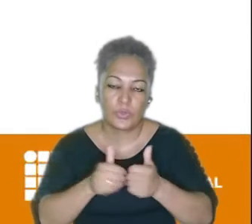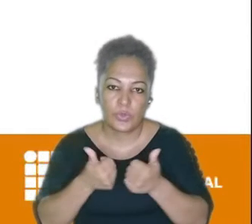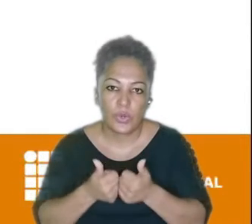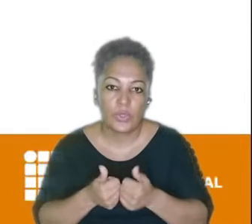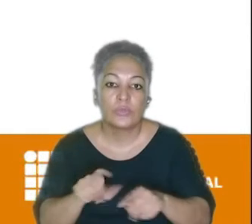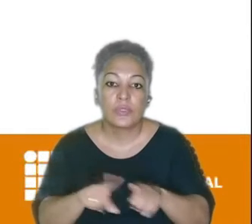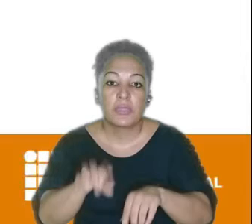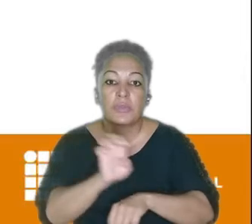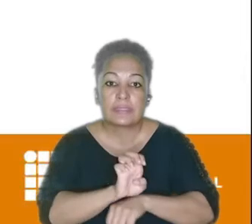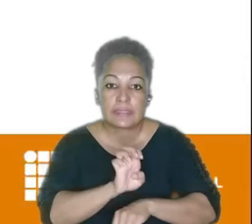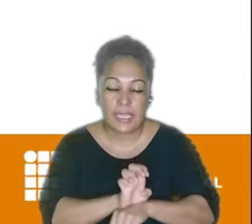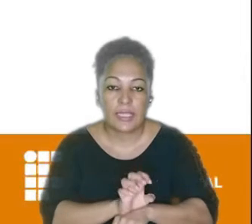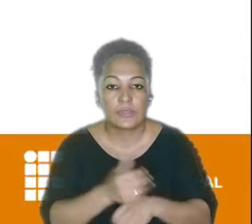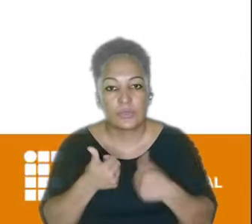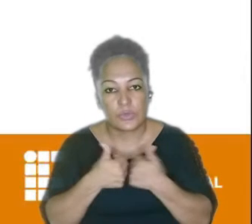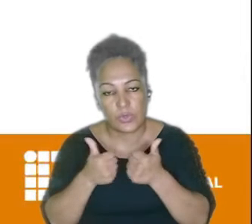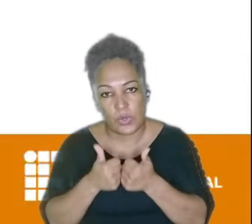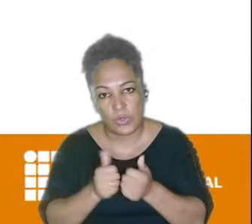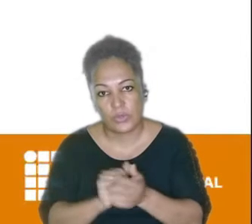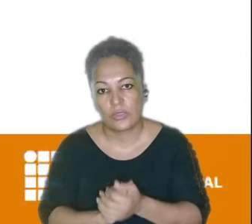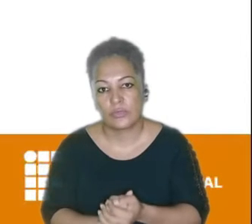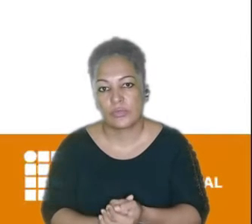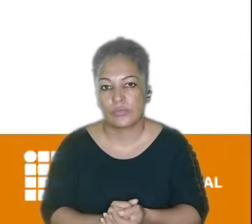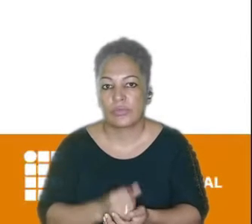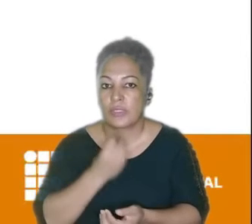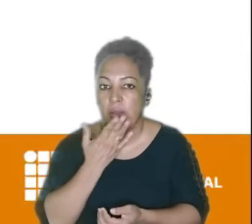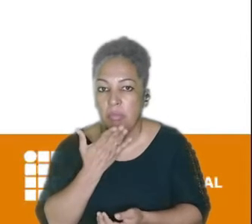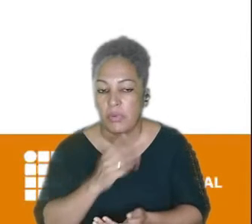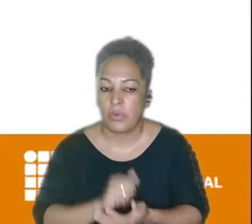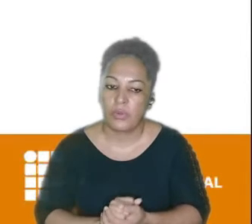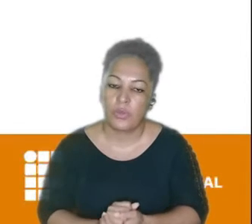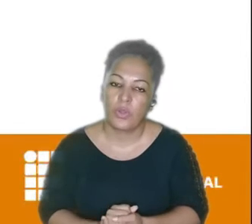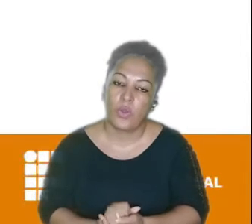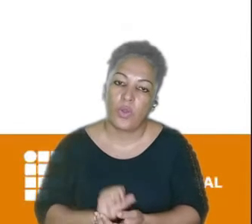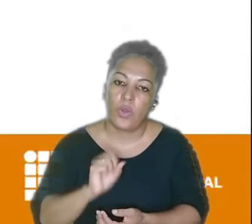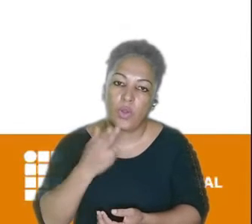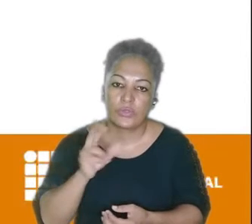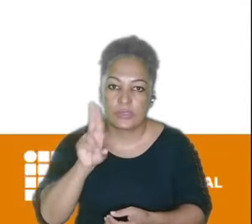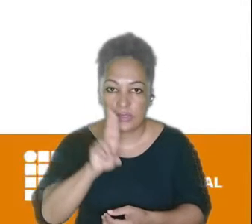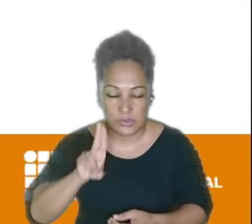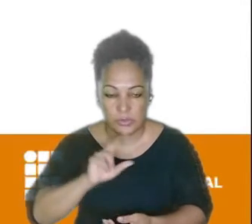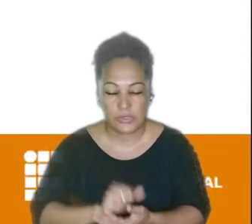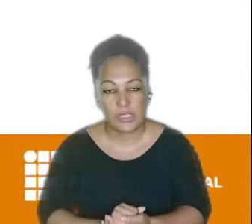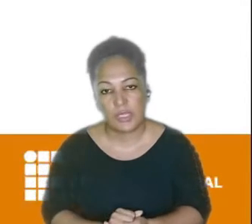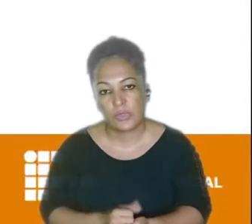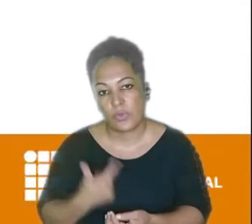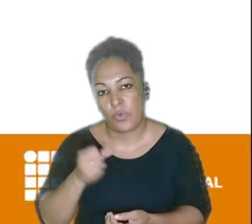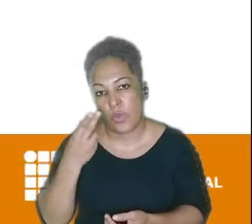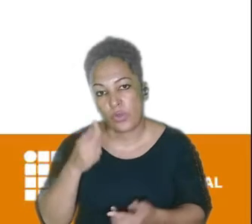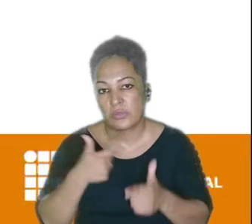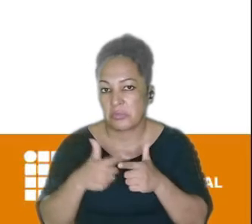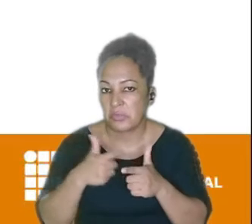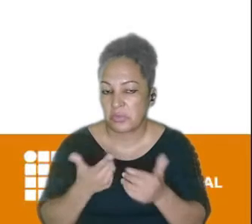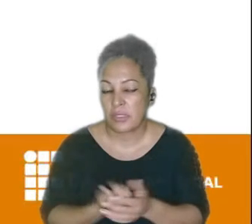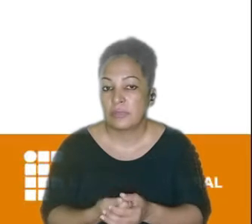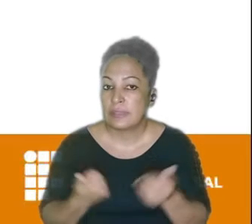às vezes também saber o estado dele, se ele está ativo ou desativado, se ele está sendo utilizado ou não.